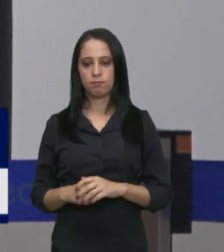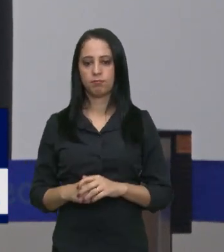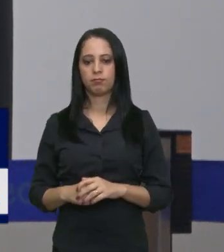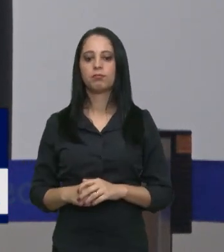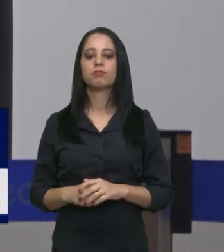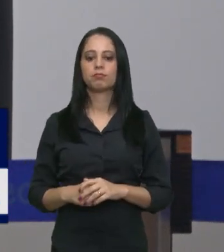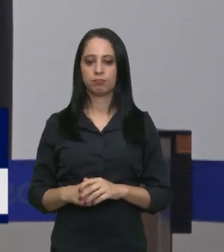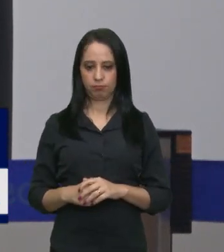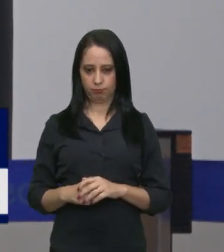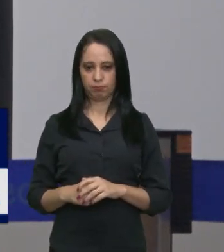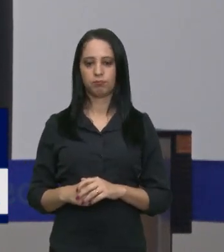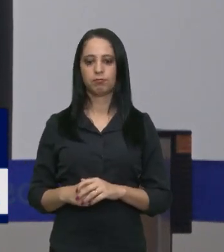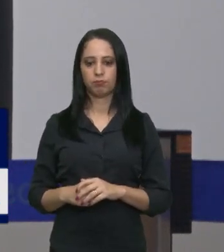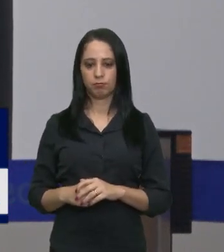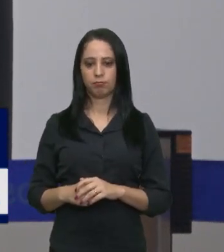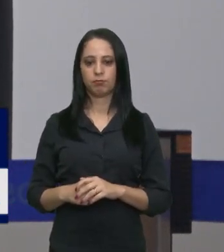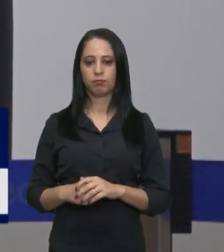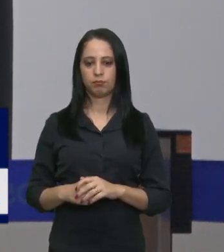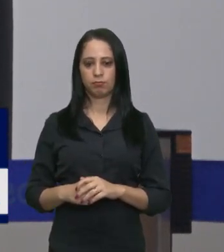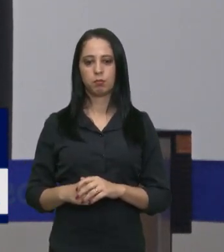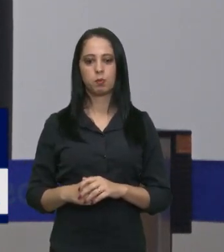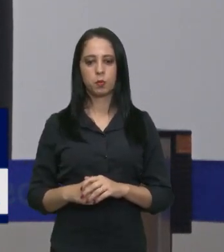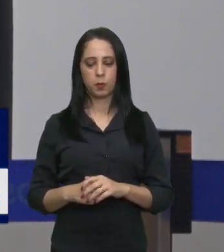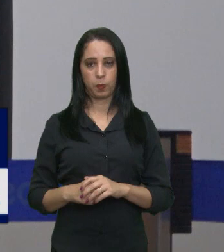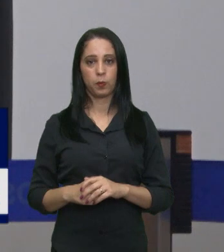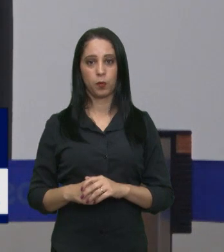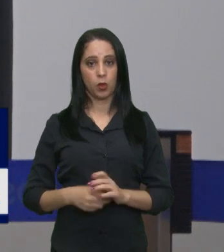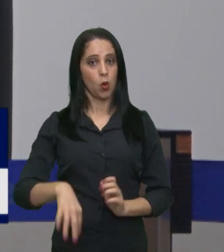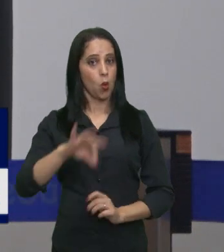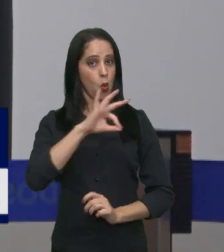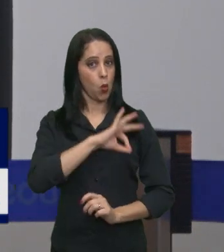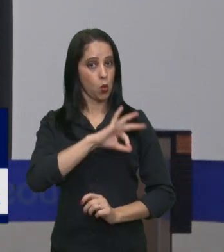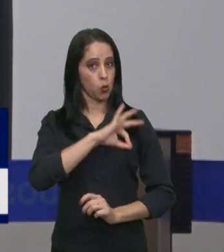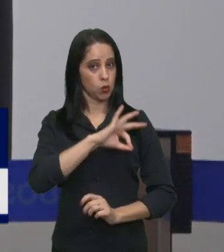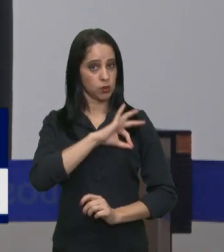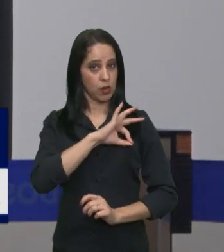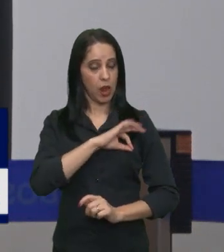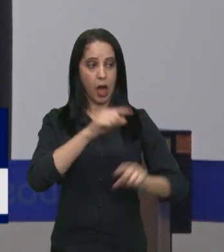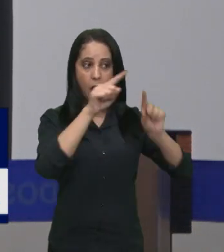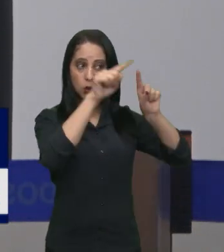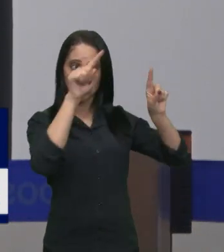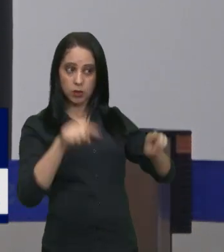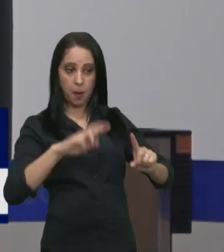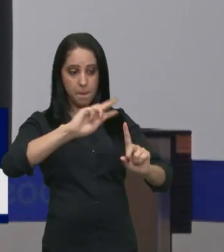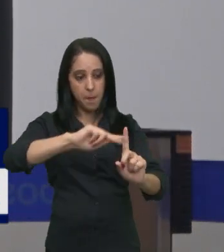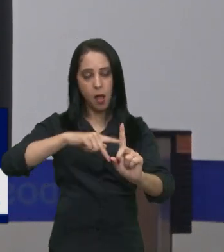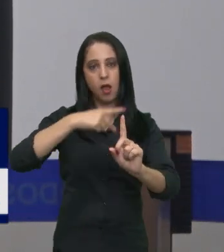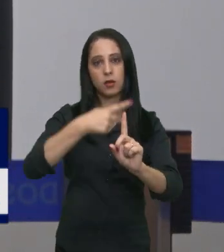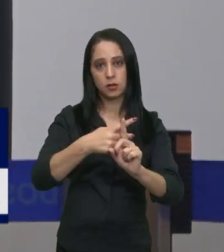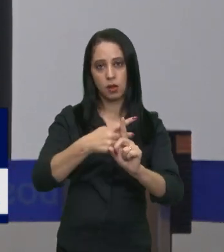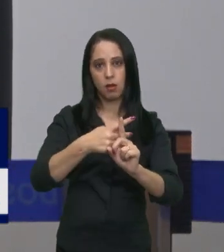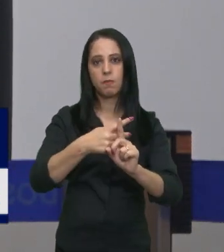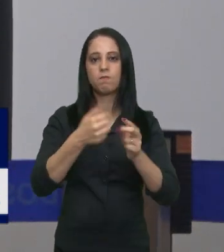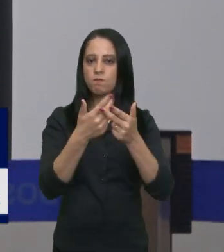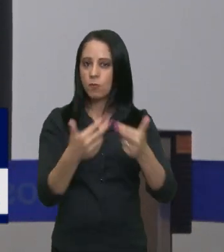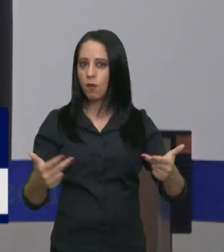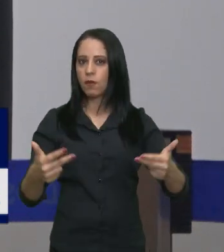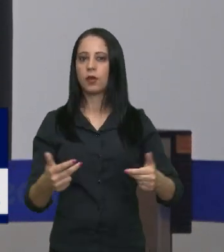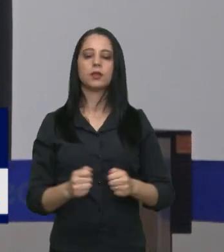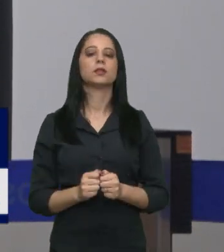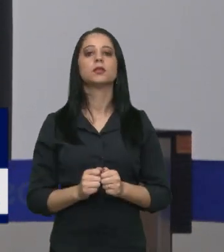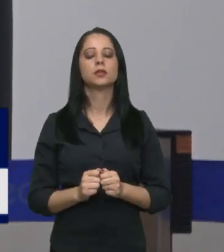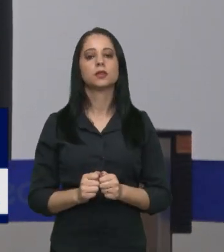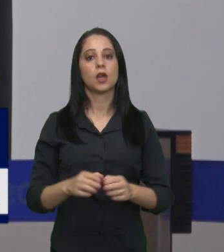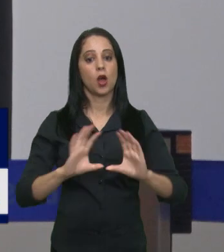Dispõe sobre a concessão de reajuste do vencimento dos servidores públicos do Poder Executivo e da outras providências.